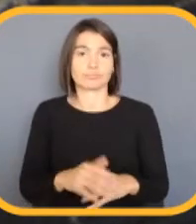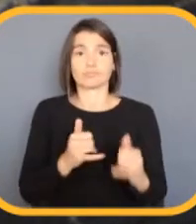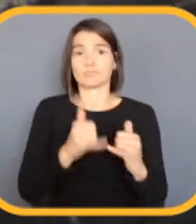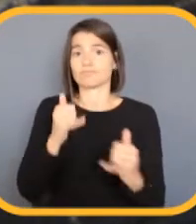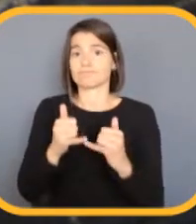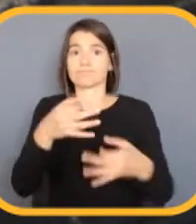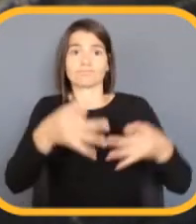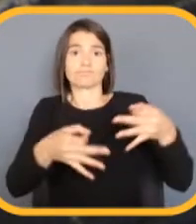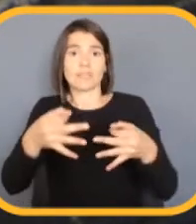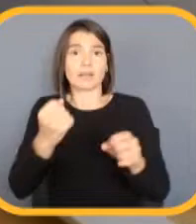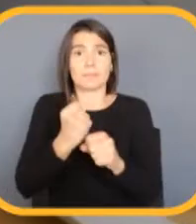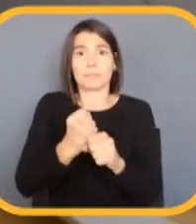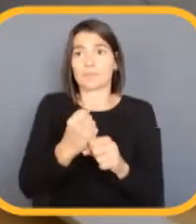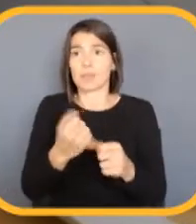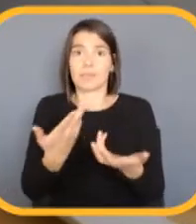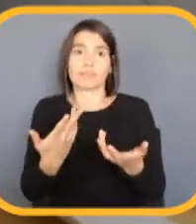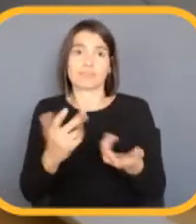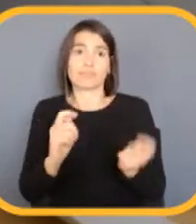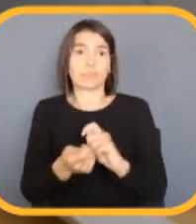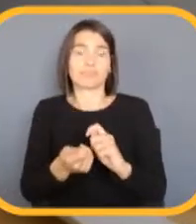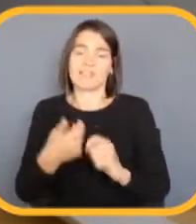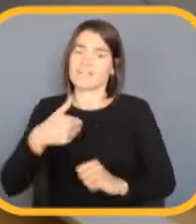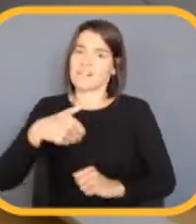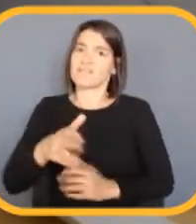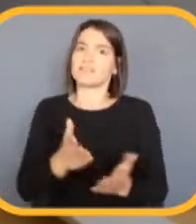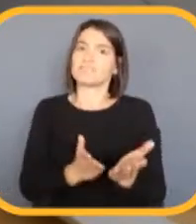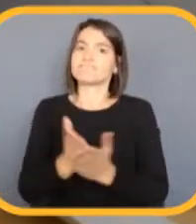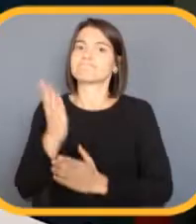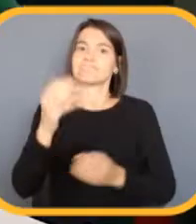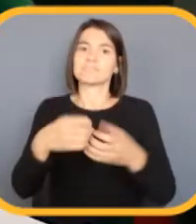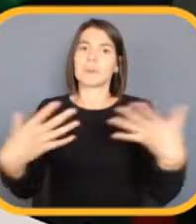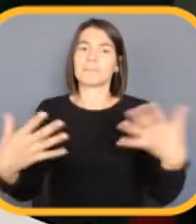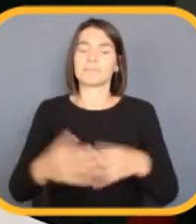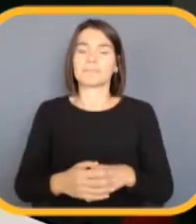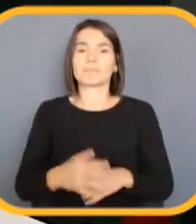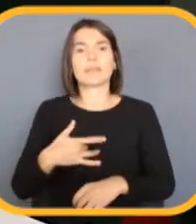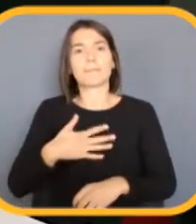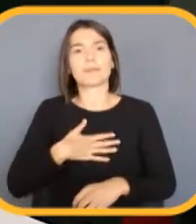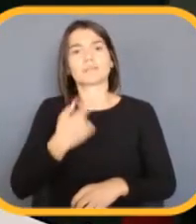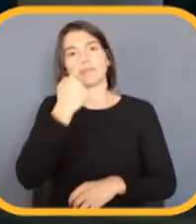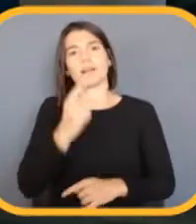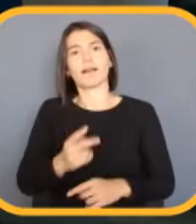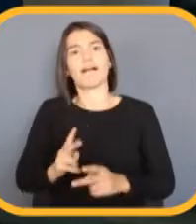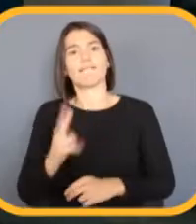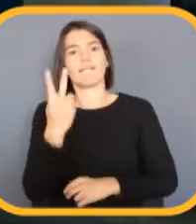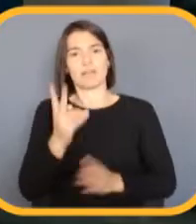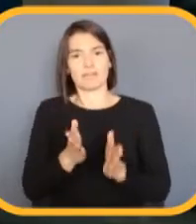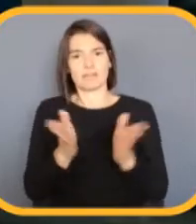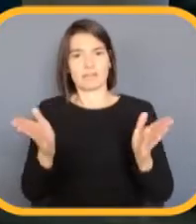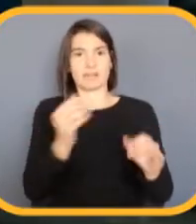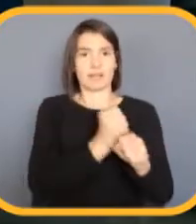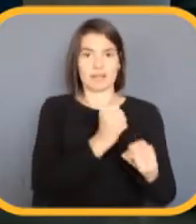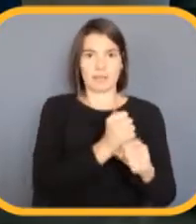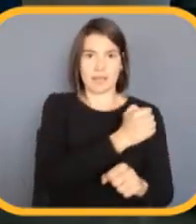digitalização e a automação do trabalho vieram para ficar. As empresas tendem a adotar estilos híbridos ao juntar o trabalho